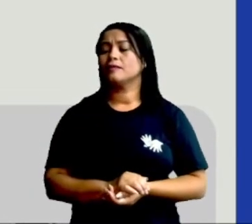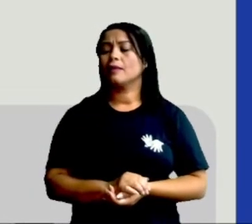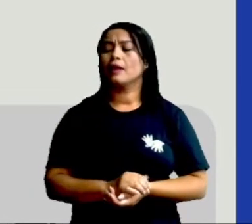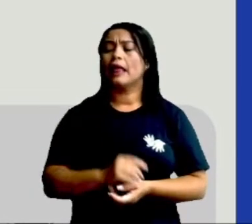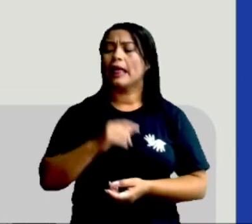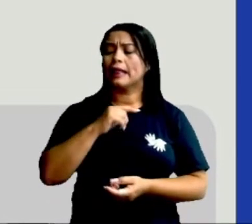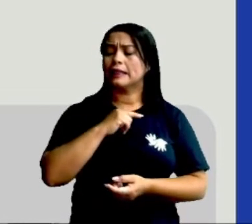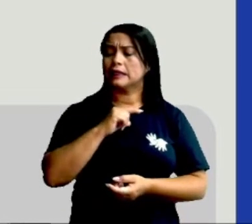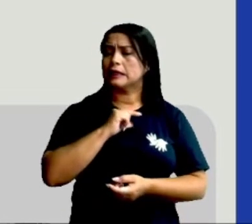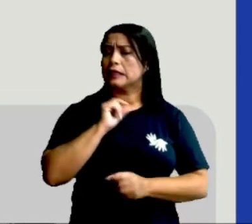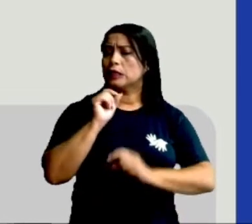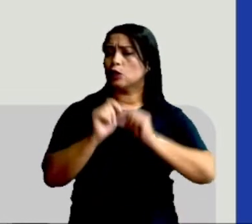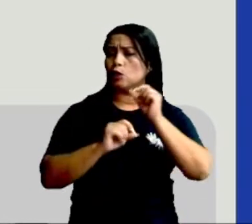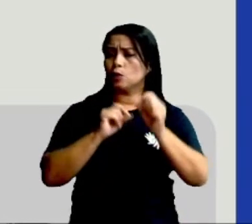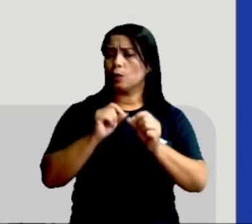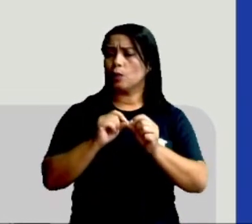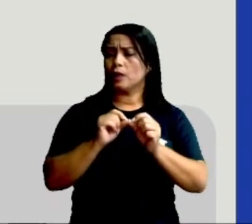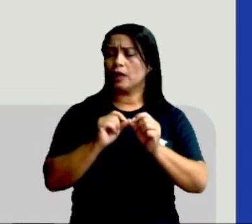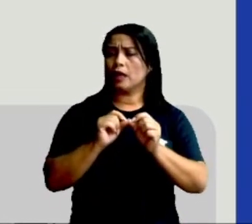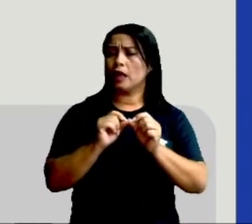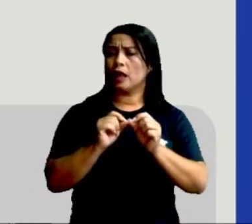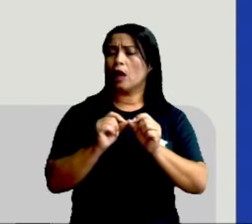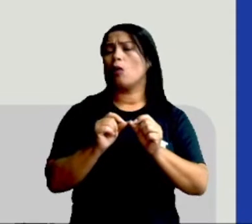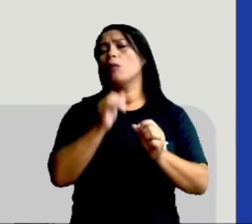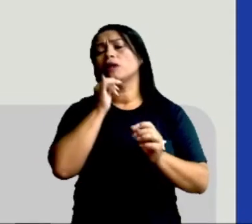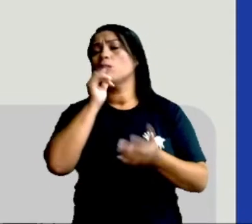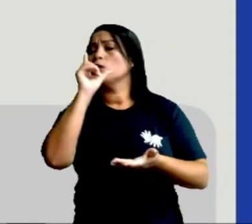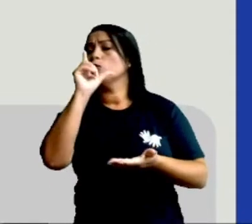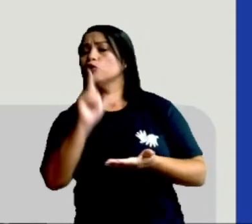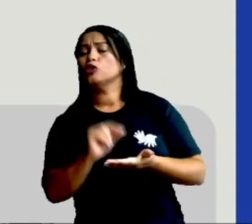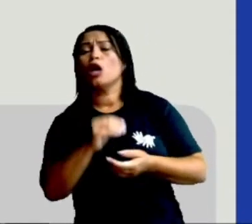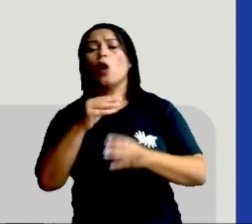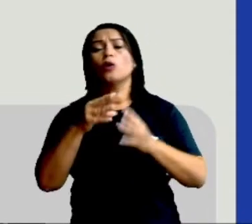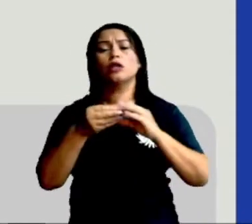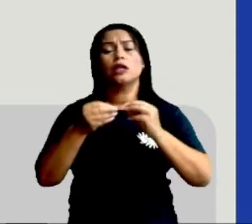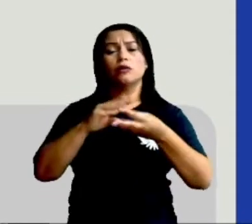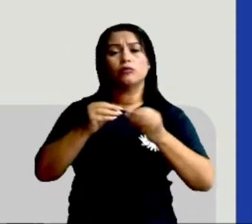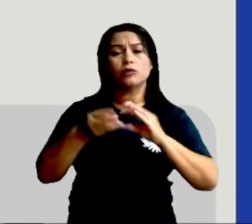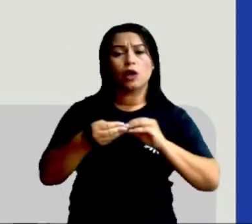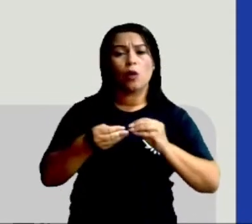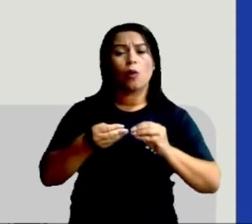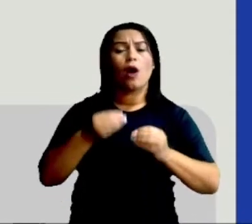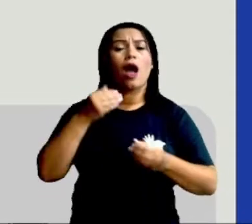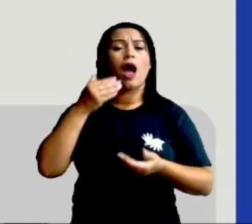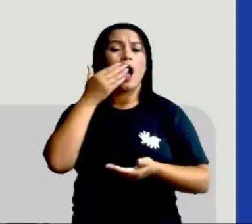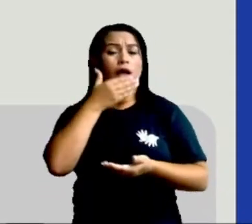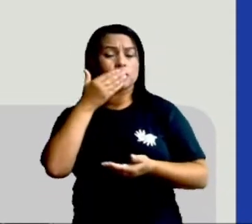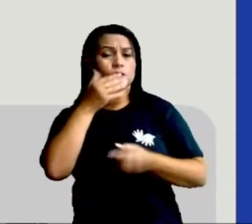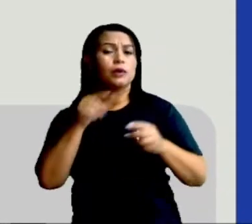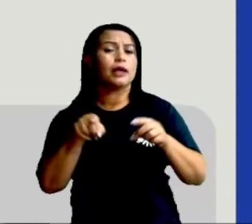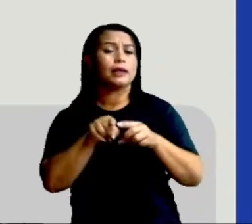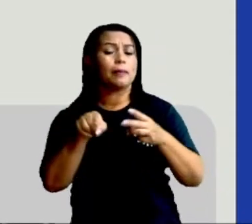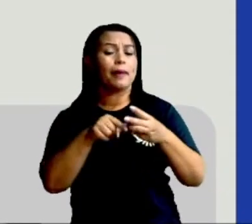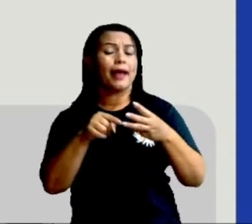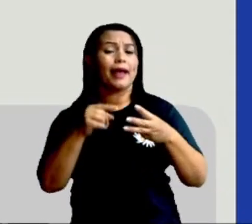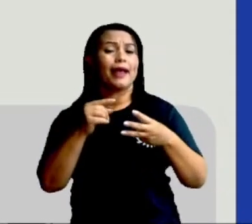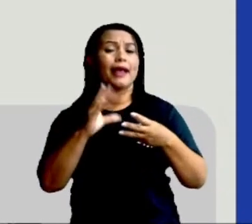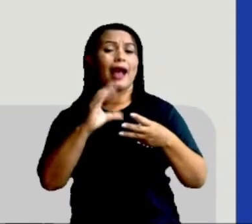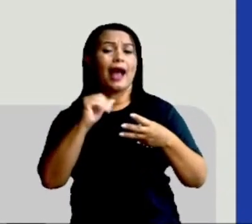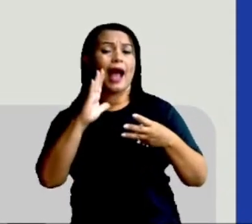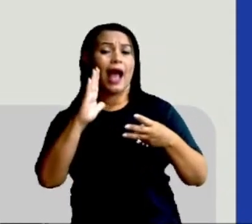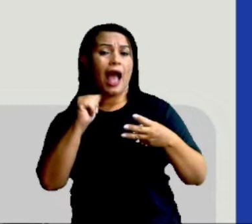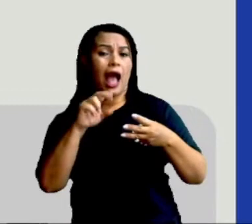Com a queda nas exportações de algodão, açúcar e cacau, os fazendeiros sentiram a grande oportunidade